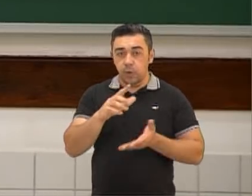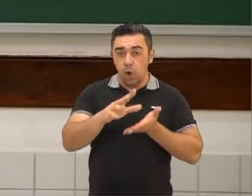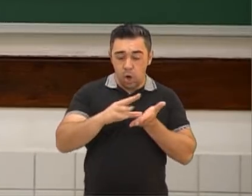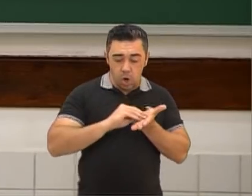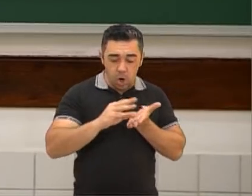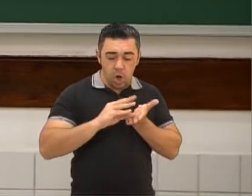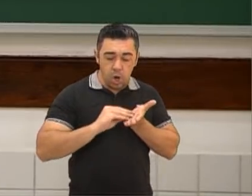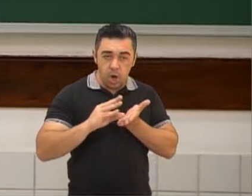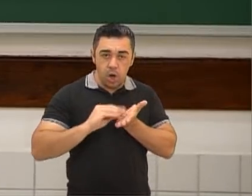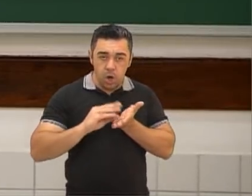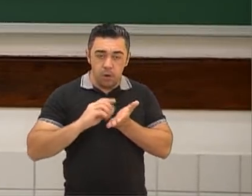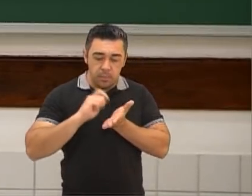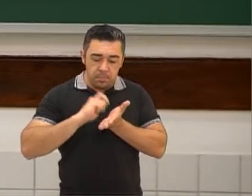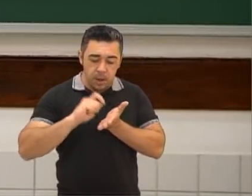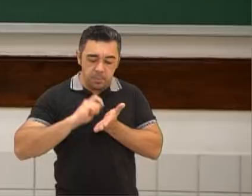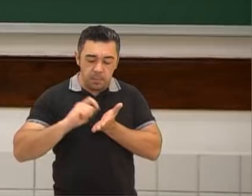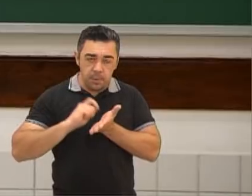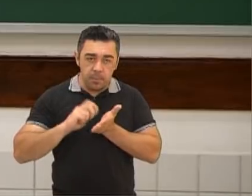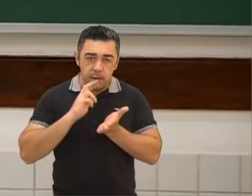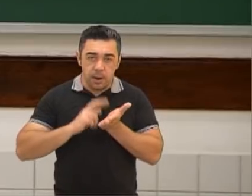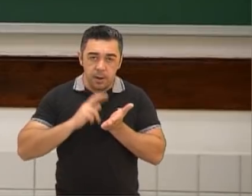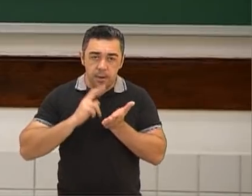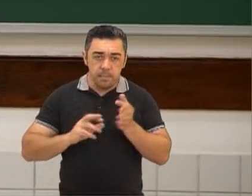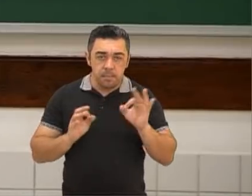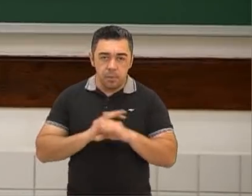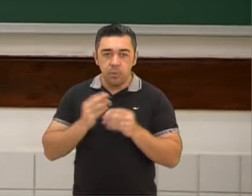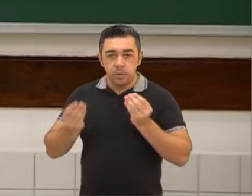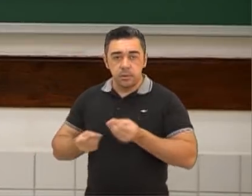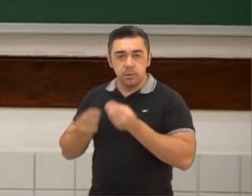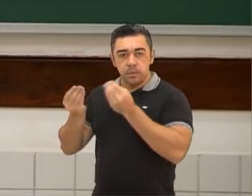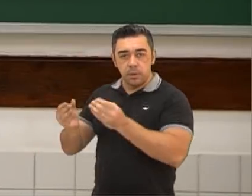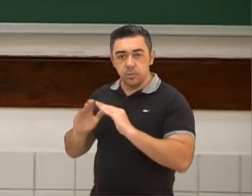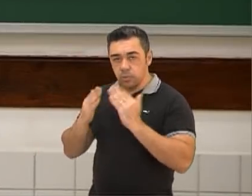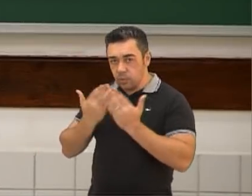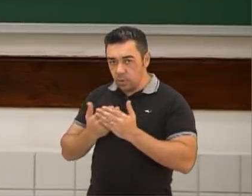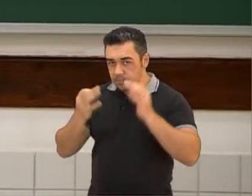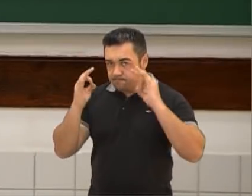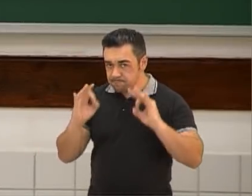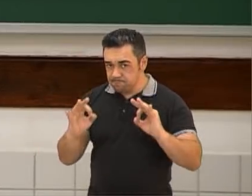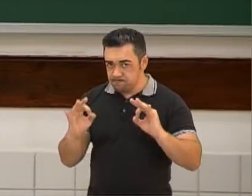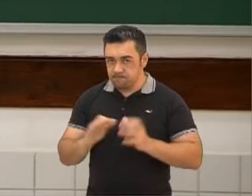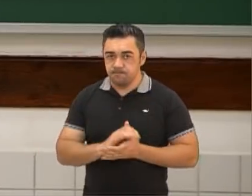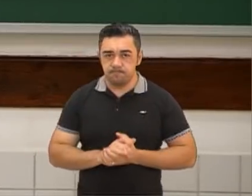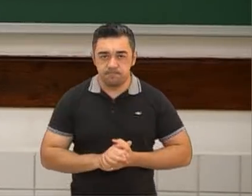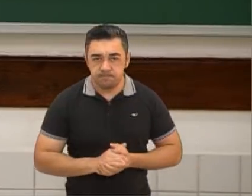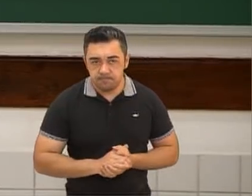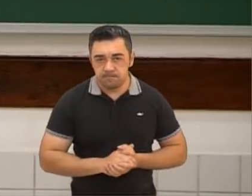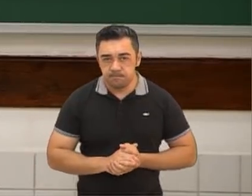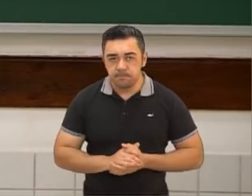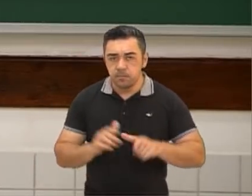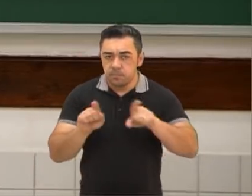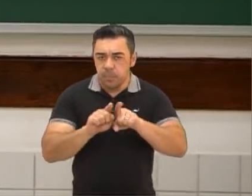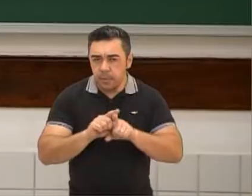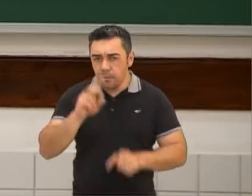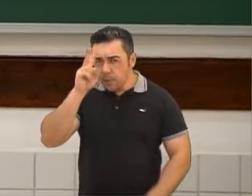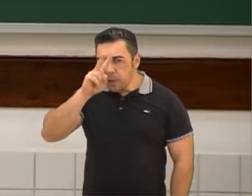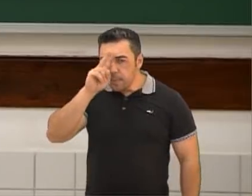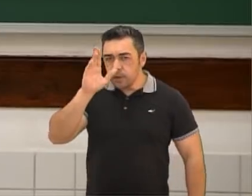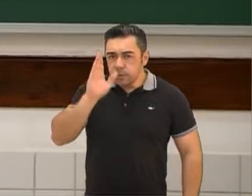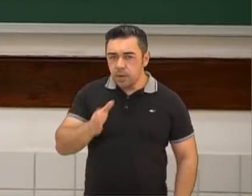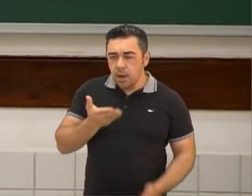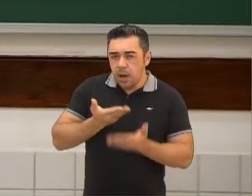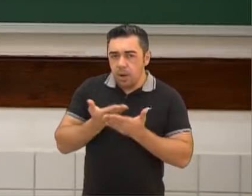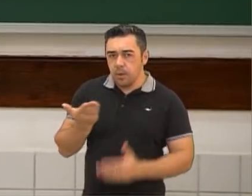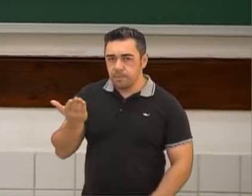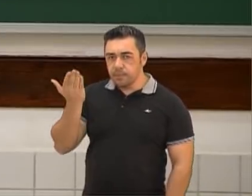os exercícios da nossa aula para levar lá, certo? Vamos lembrar um pouquinho do que nós tivemos na